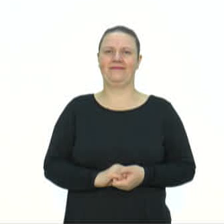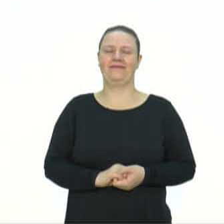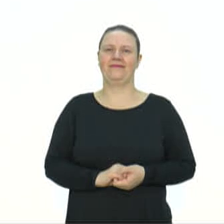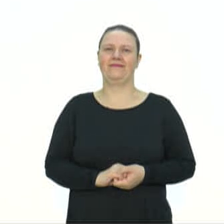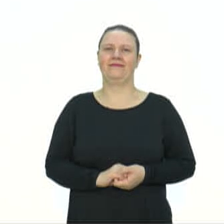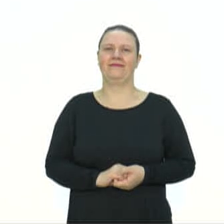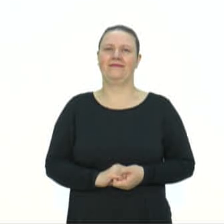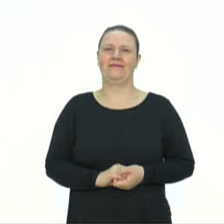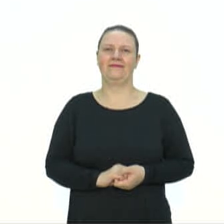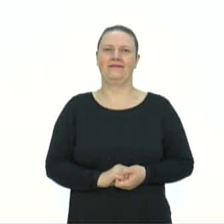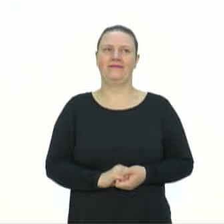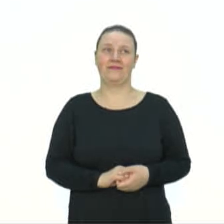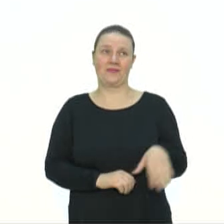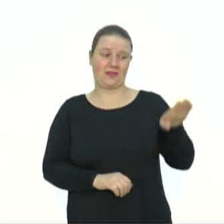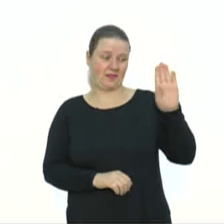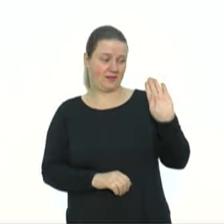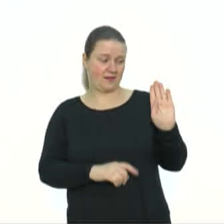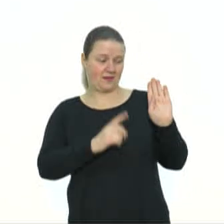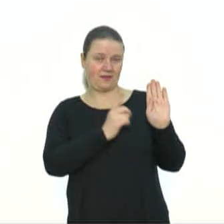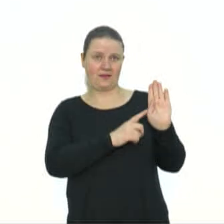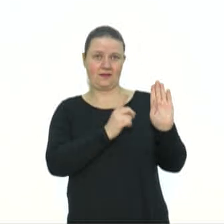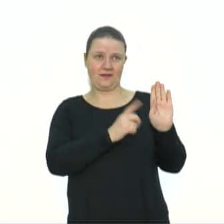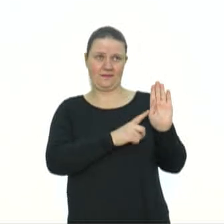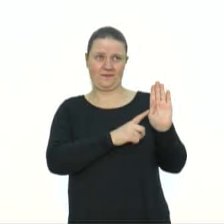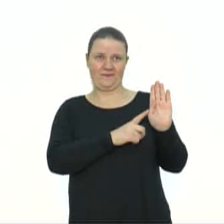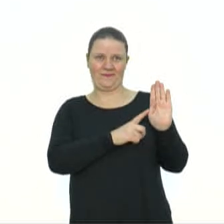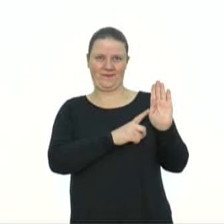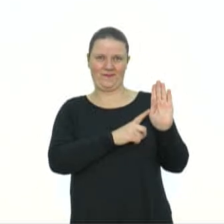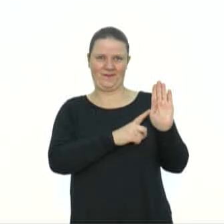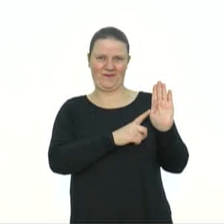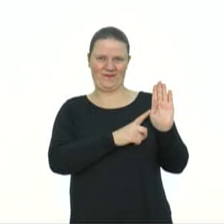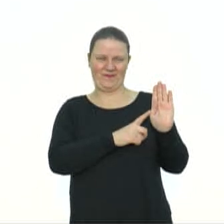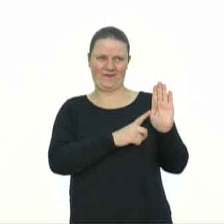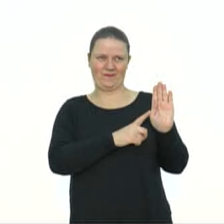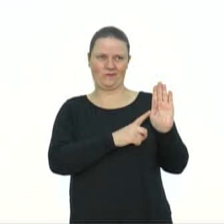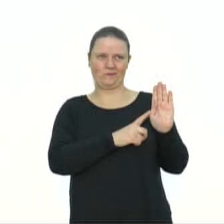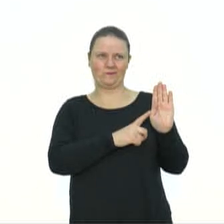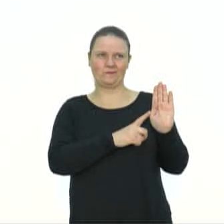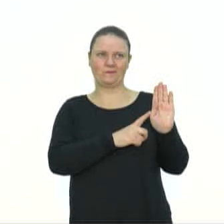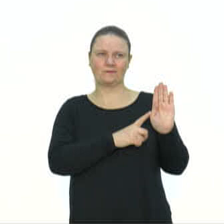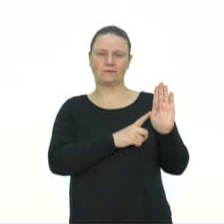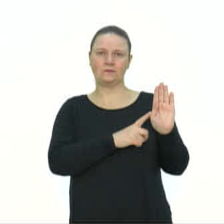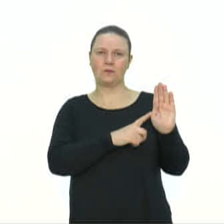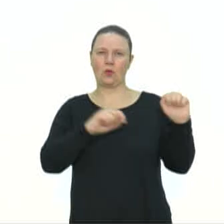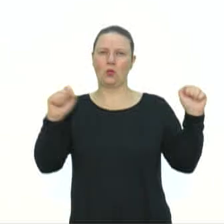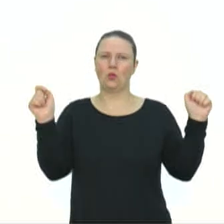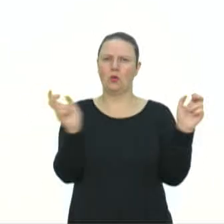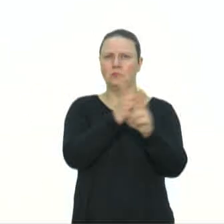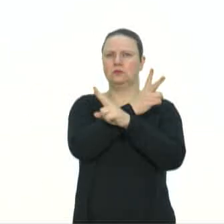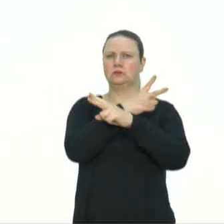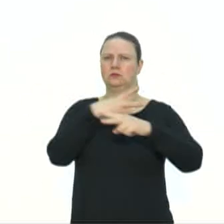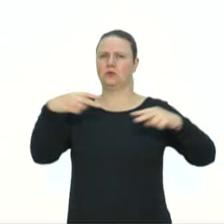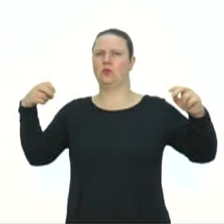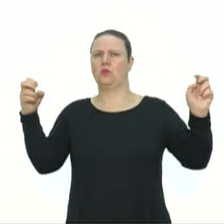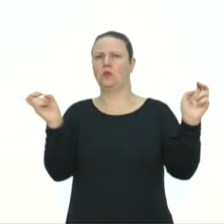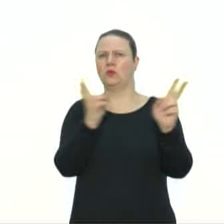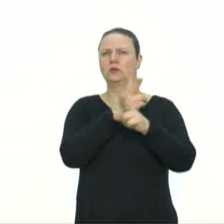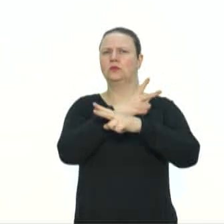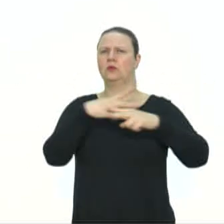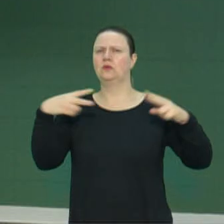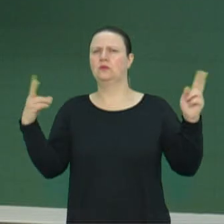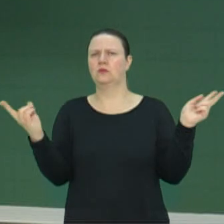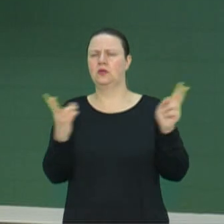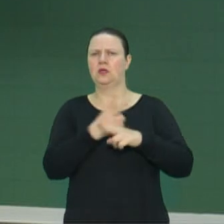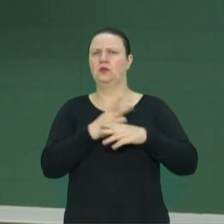demonstrativo. Letra B. El viento cerró aquela ventana. Então, vamos